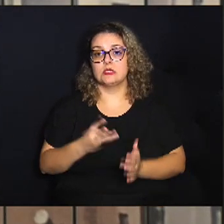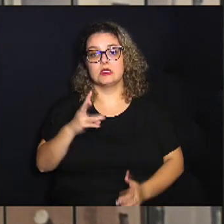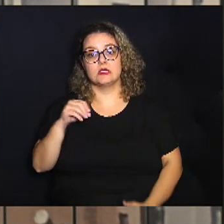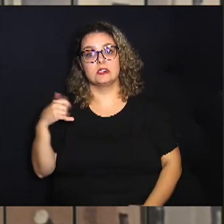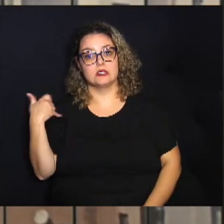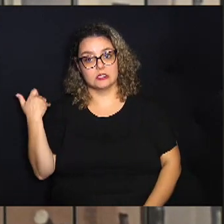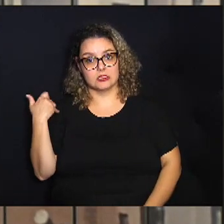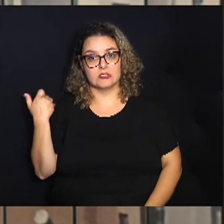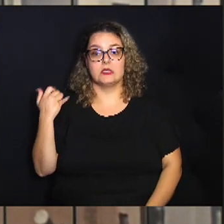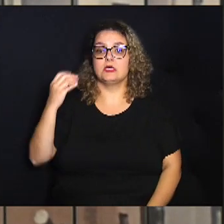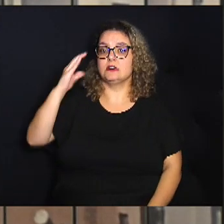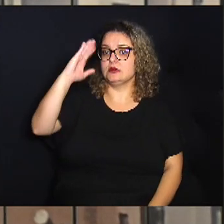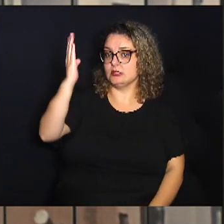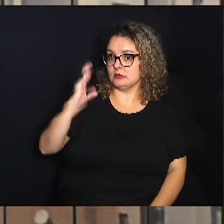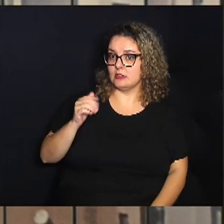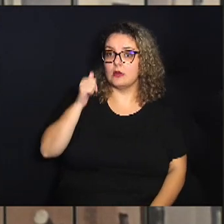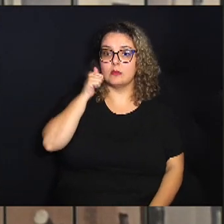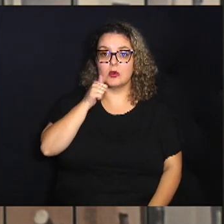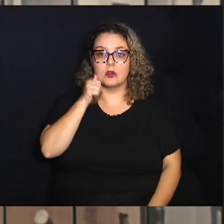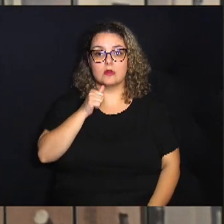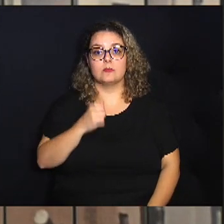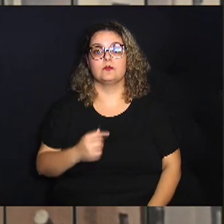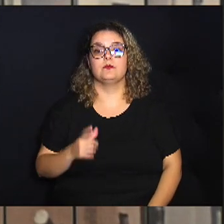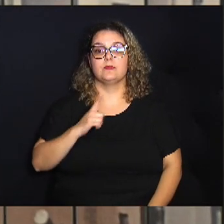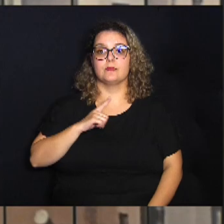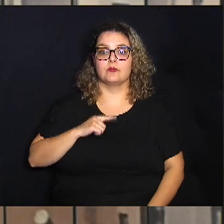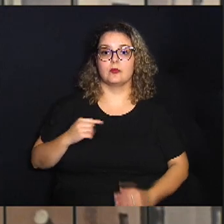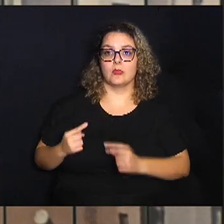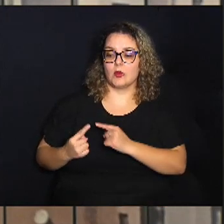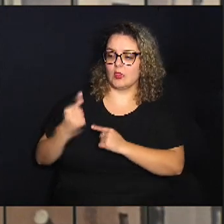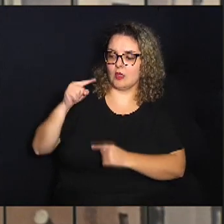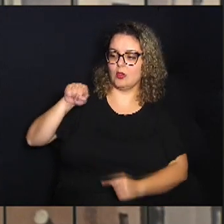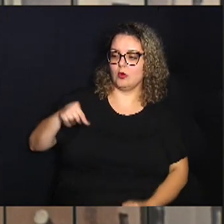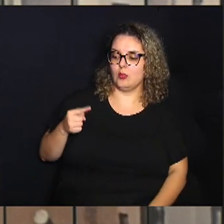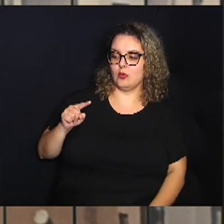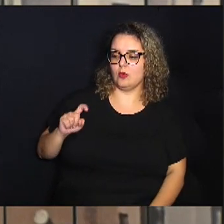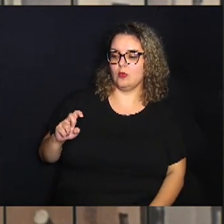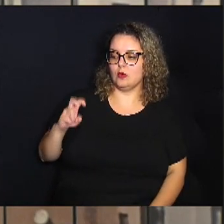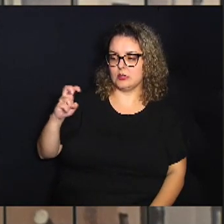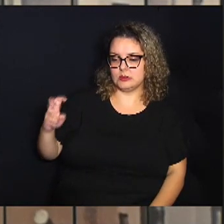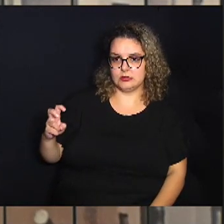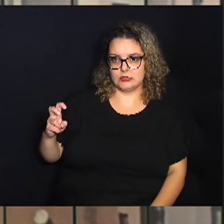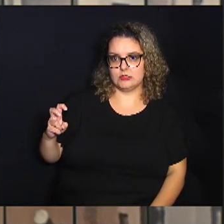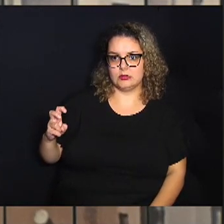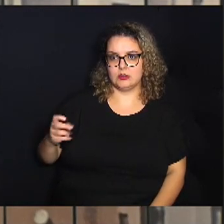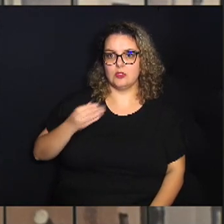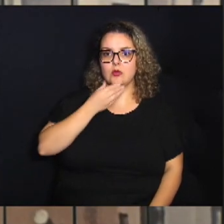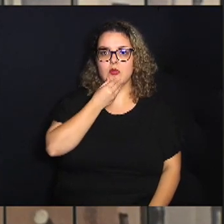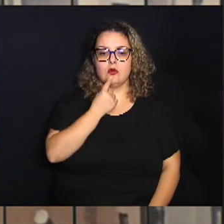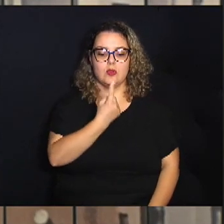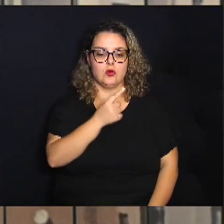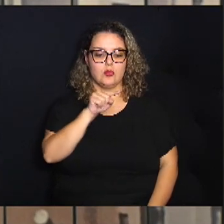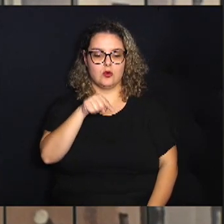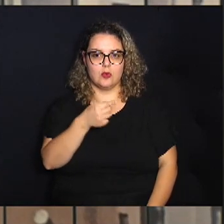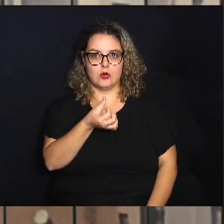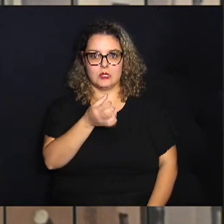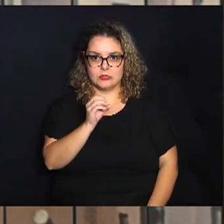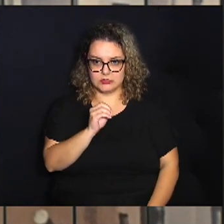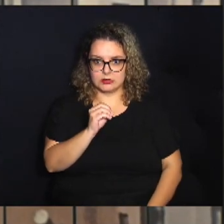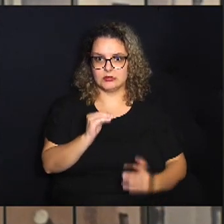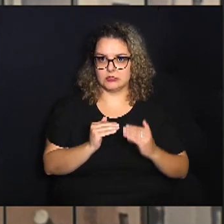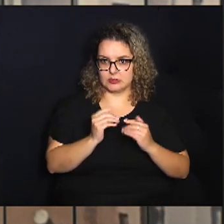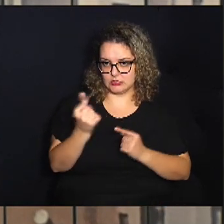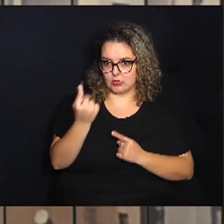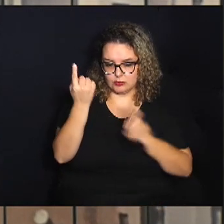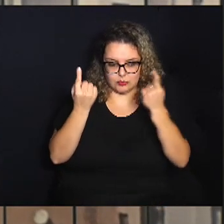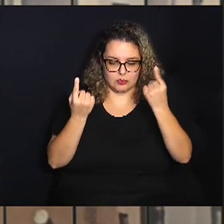ser brasileiro. Para as mulheres, elas precisam ter a altura mínima de 1,55 m e homens de 1,60 m. As